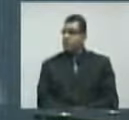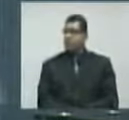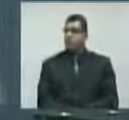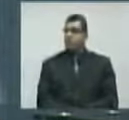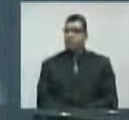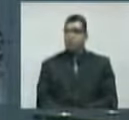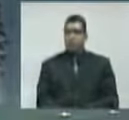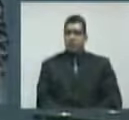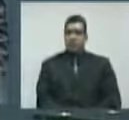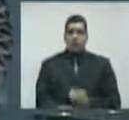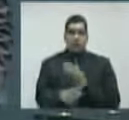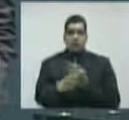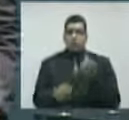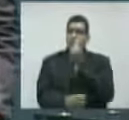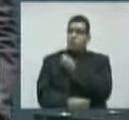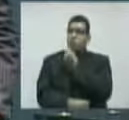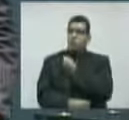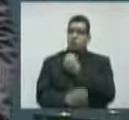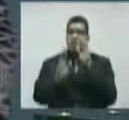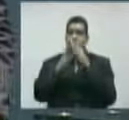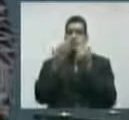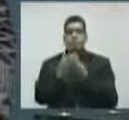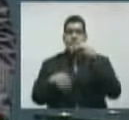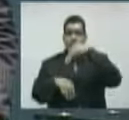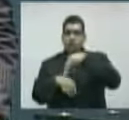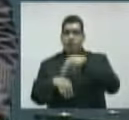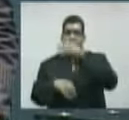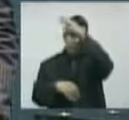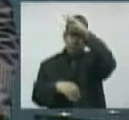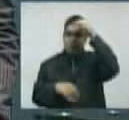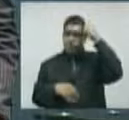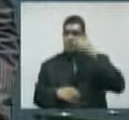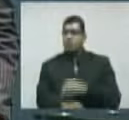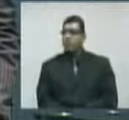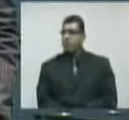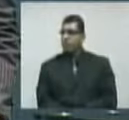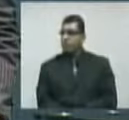e estourou o número de assaltos nas escolas municipais de Manaus?